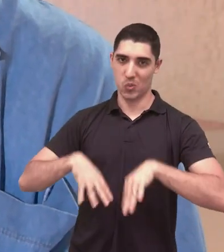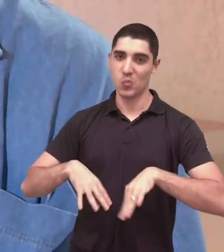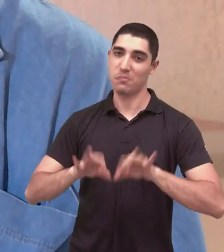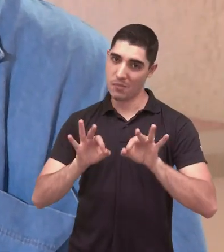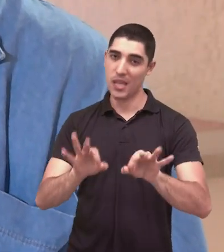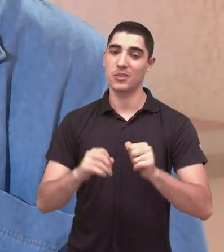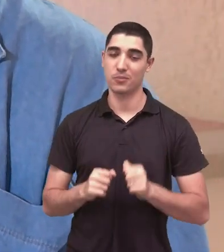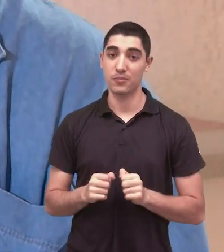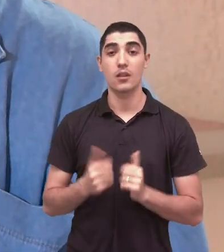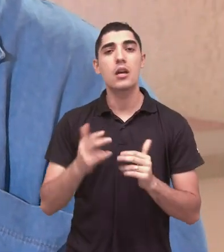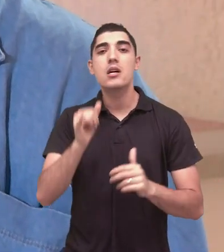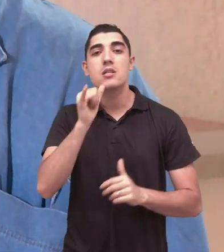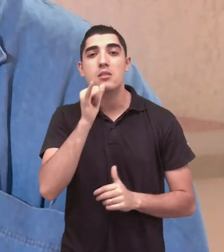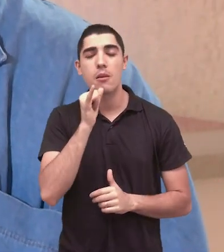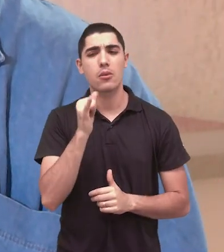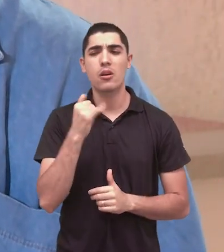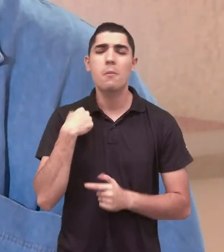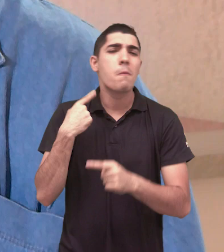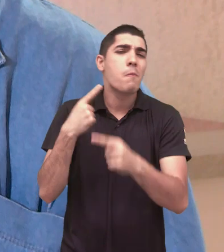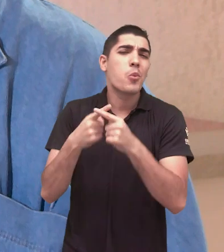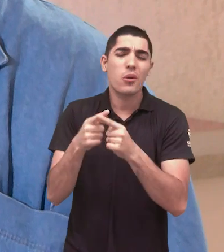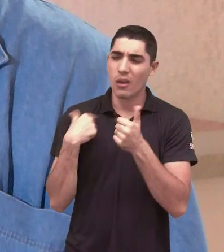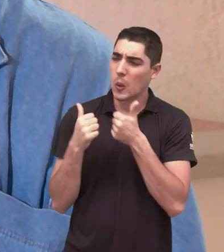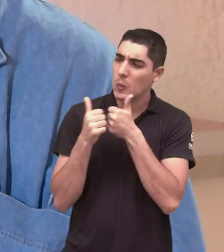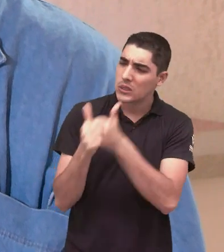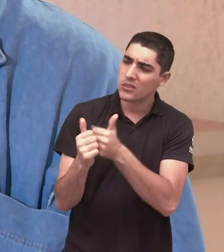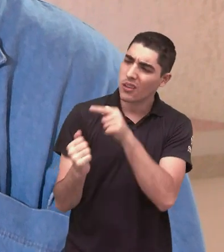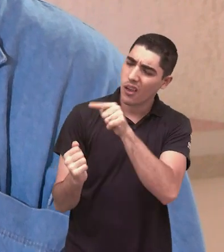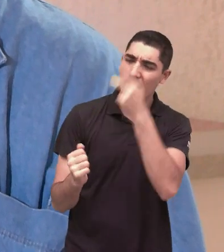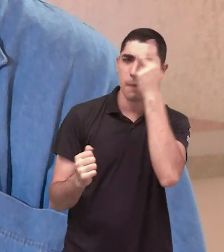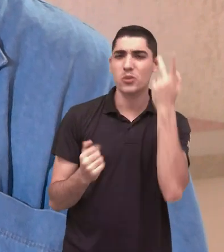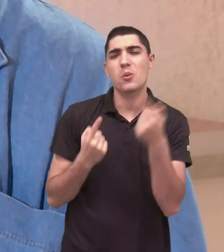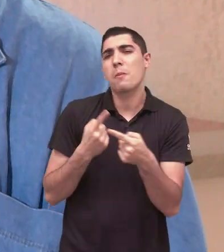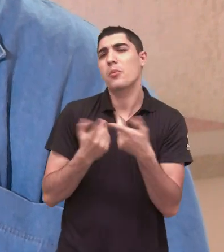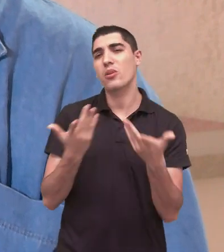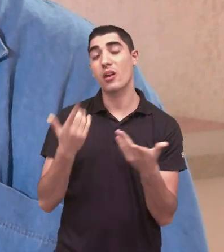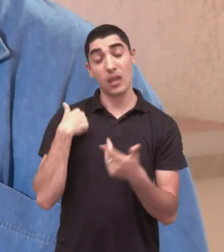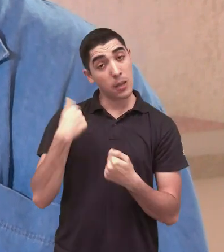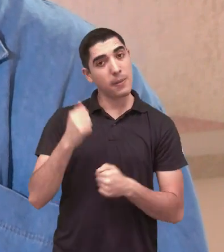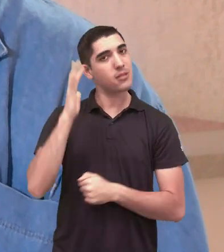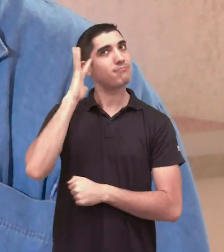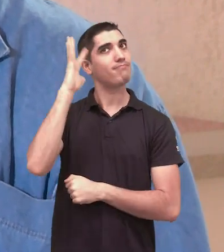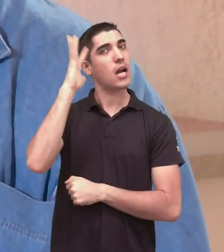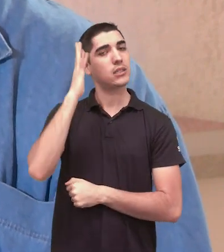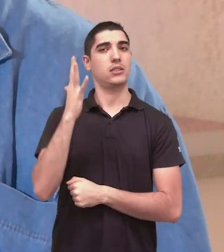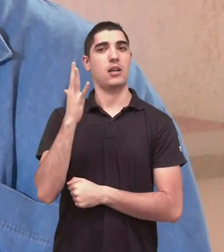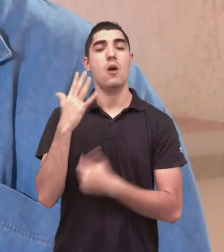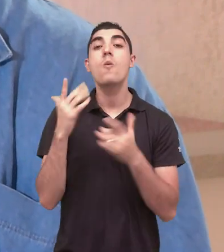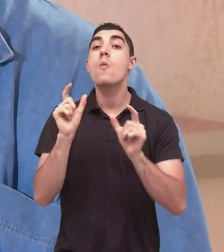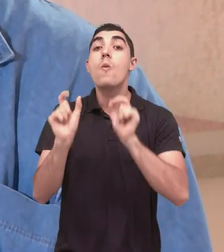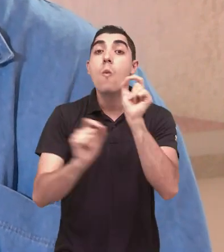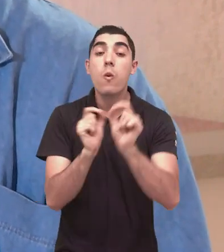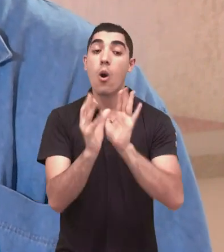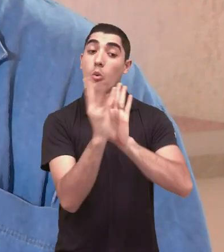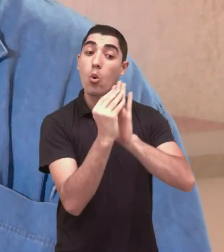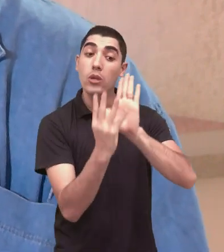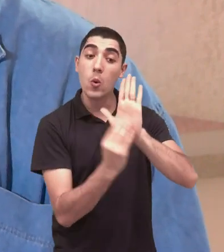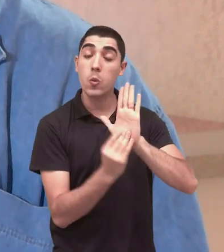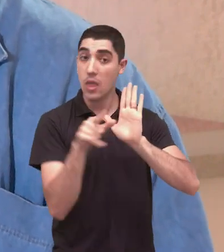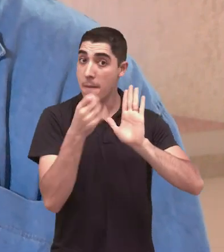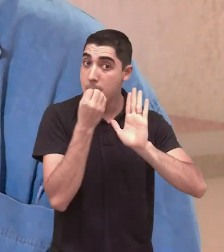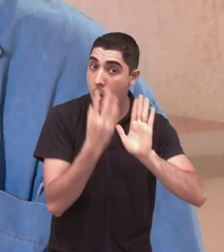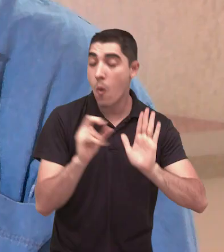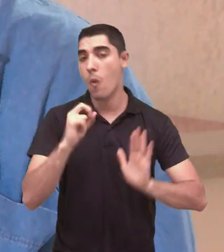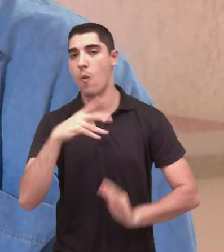sociais... por que eu estou seguindo esse influenciador, entendeu? Pensar, ser mais ativo no conteúdo, tanto